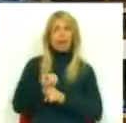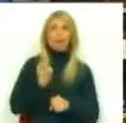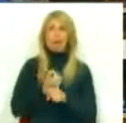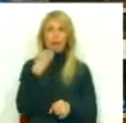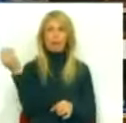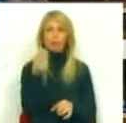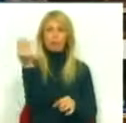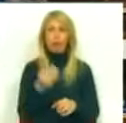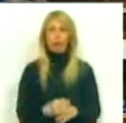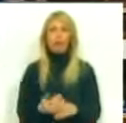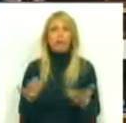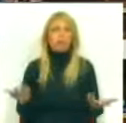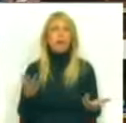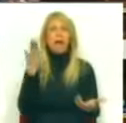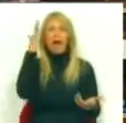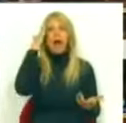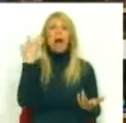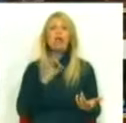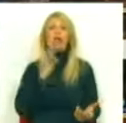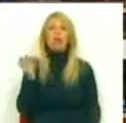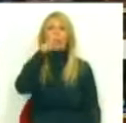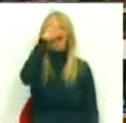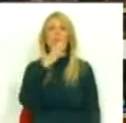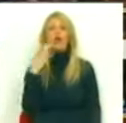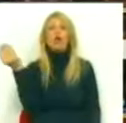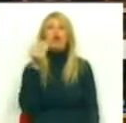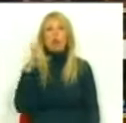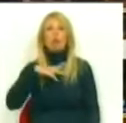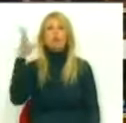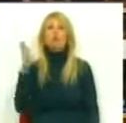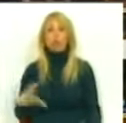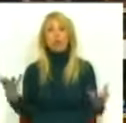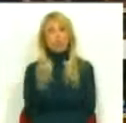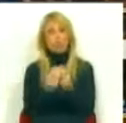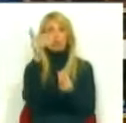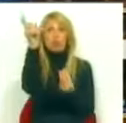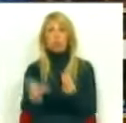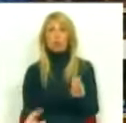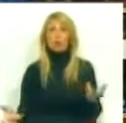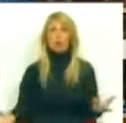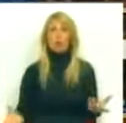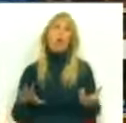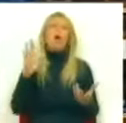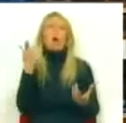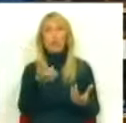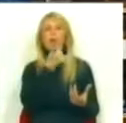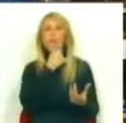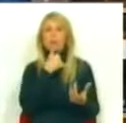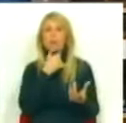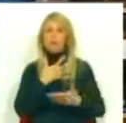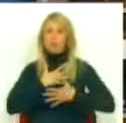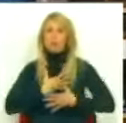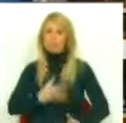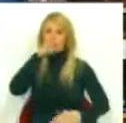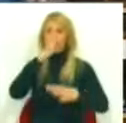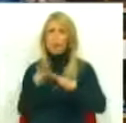Creio, Sr. Primeiro-Ministro, que os jovens portugueses estiveram consigo estiveram consigo quando decidiu dedicar-se bem mais